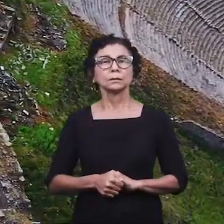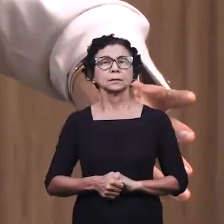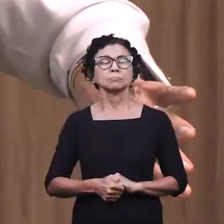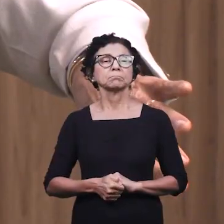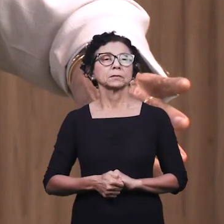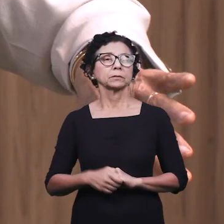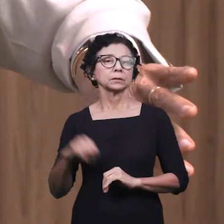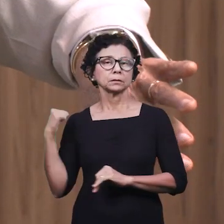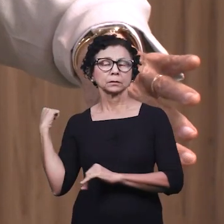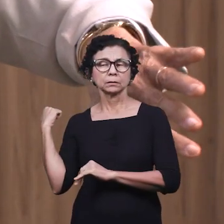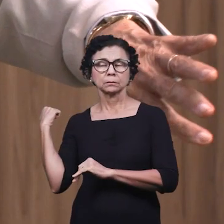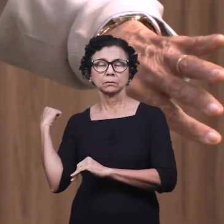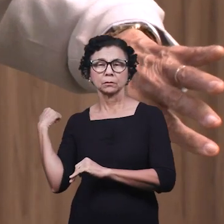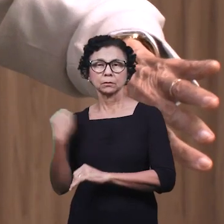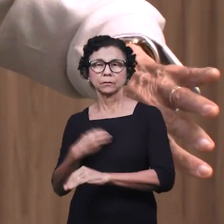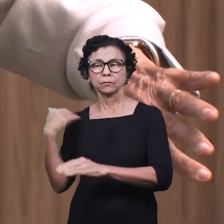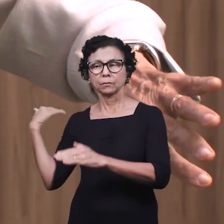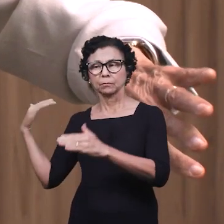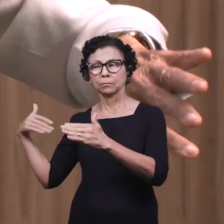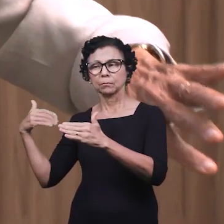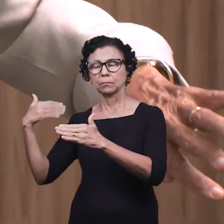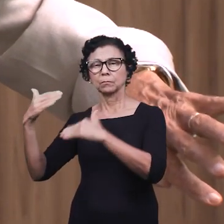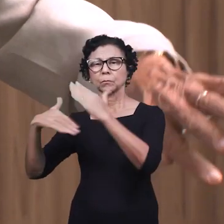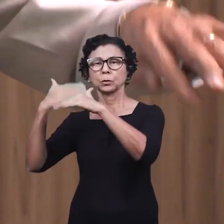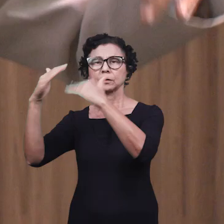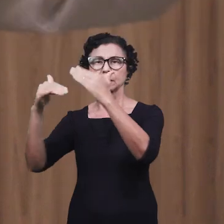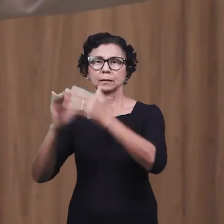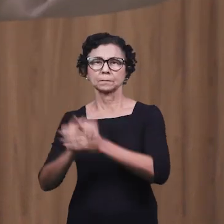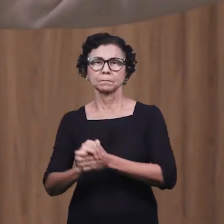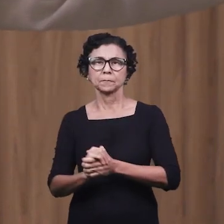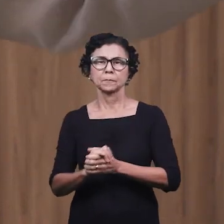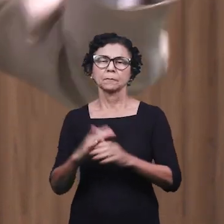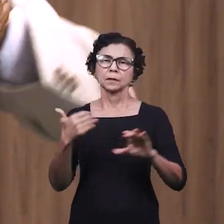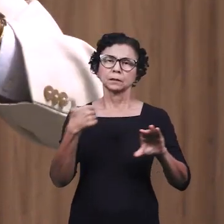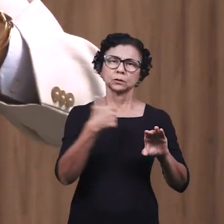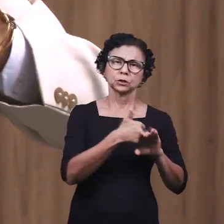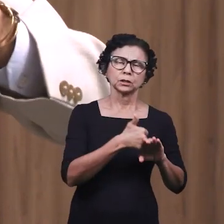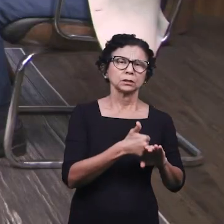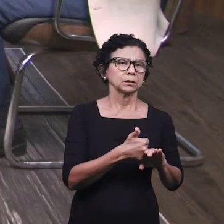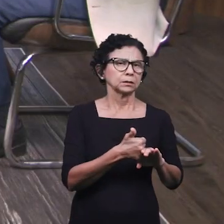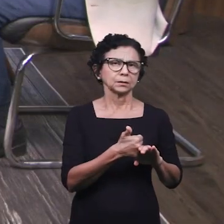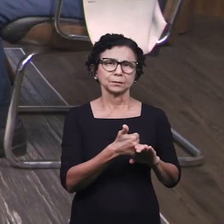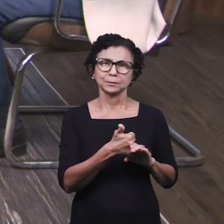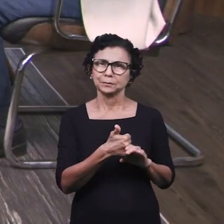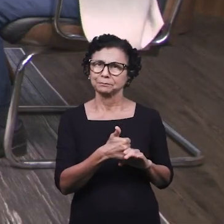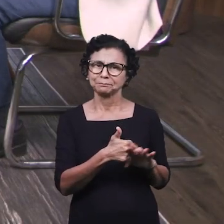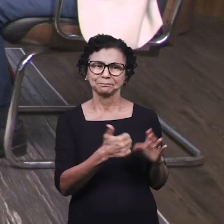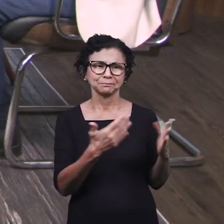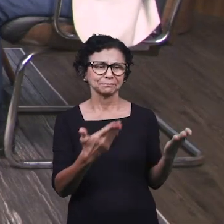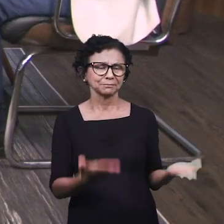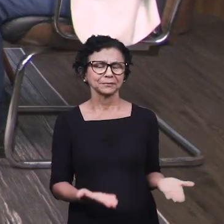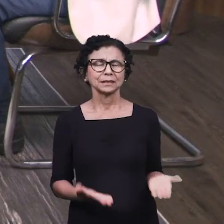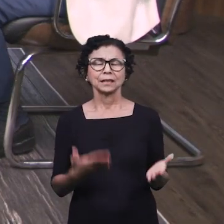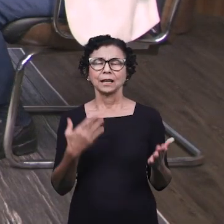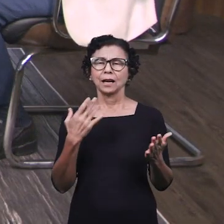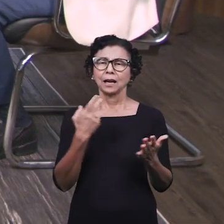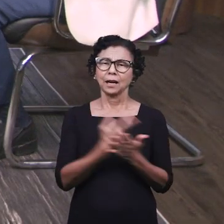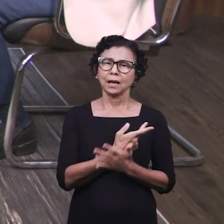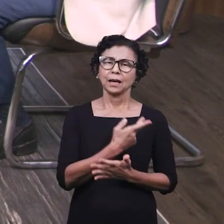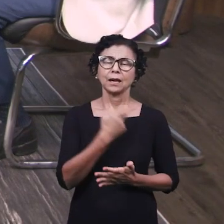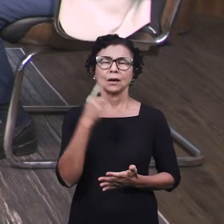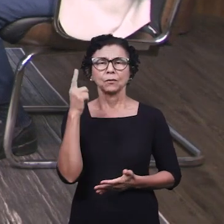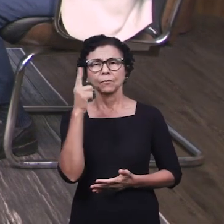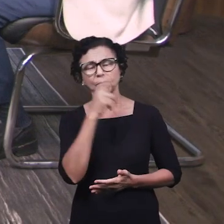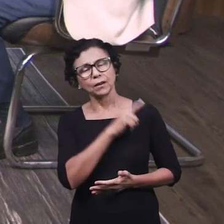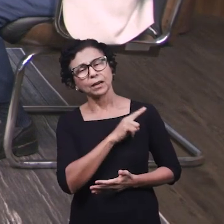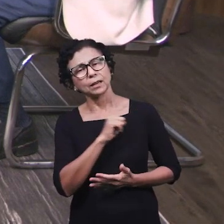aqui. Então, porque o cristianismo é cristianismo, com seus erros, com suas vitórias, mas o evangelho não.